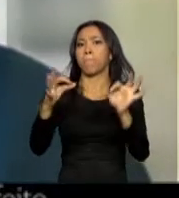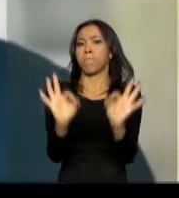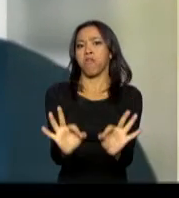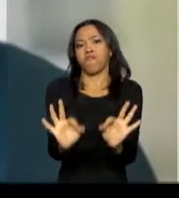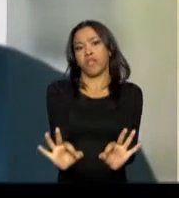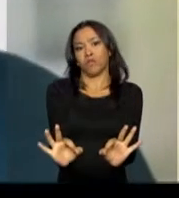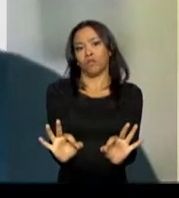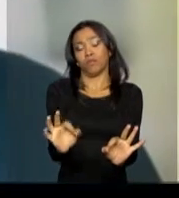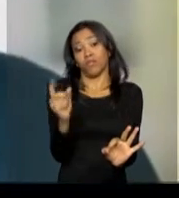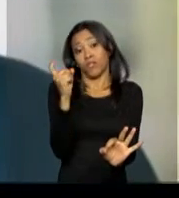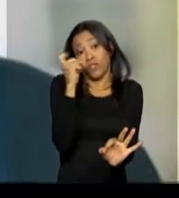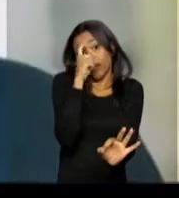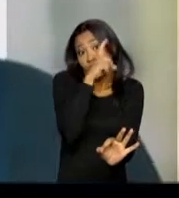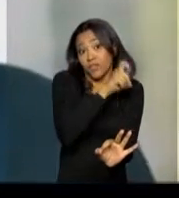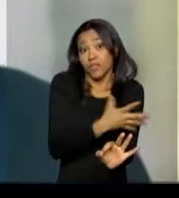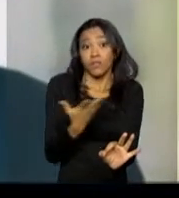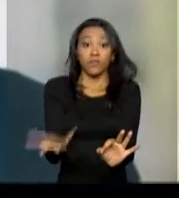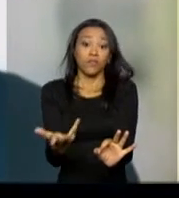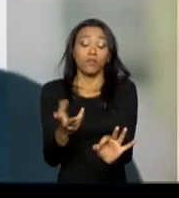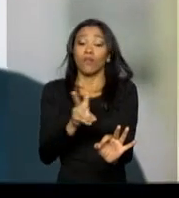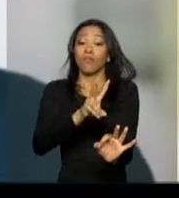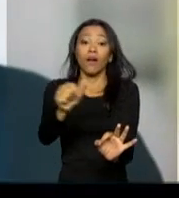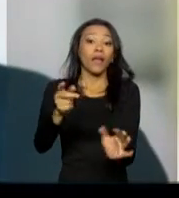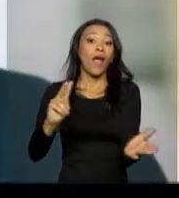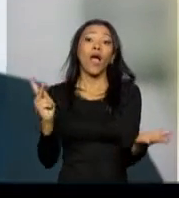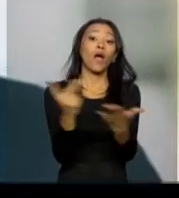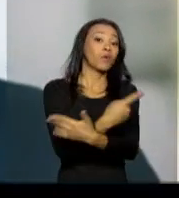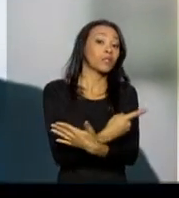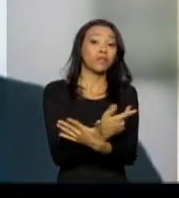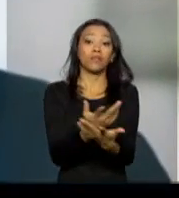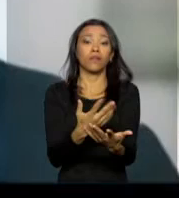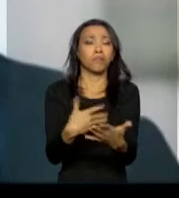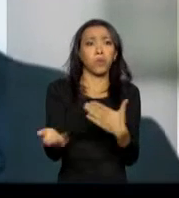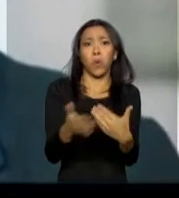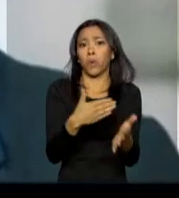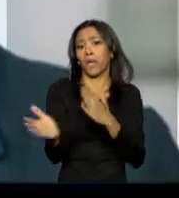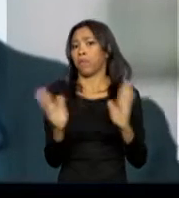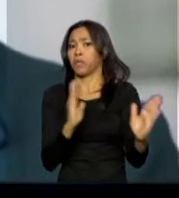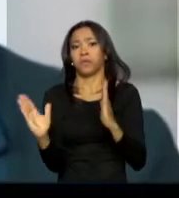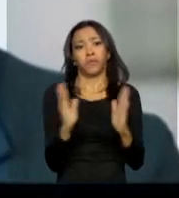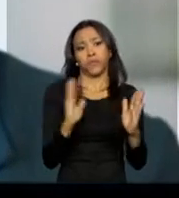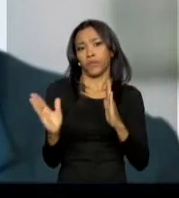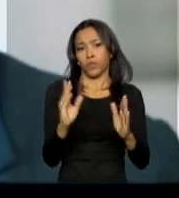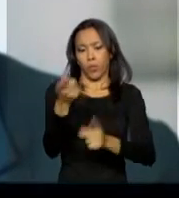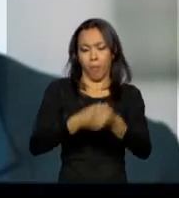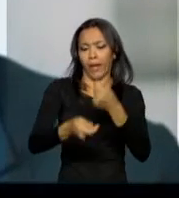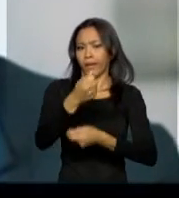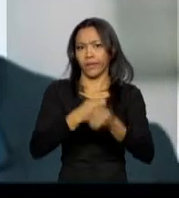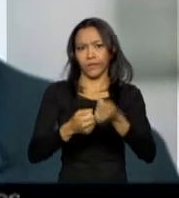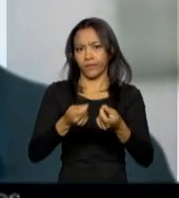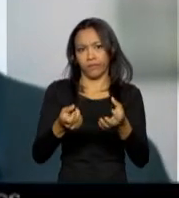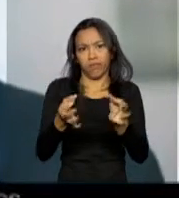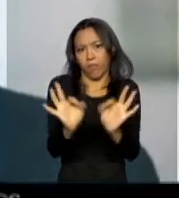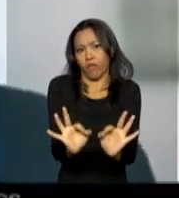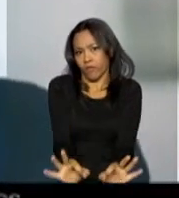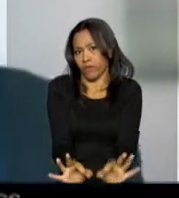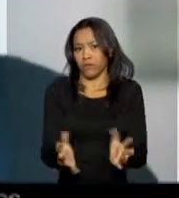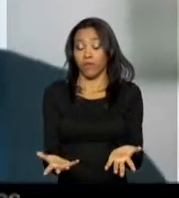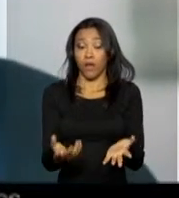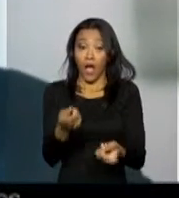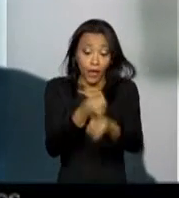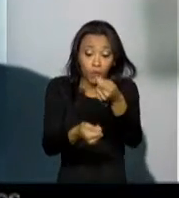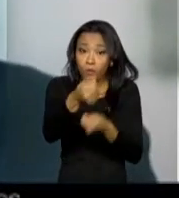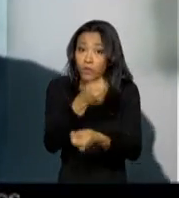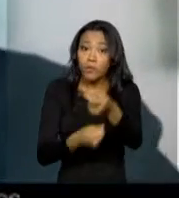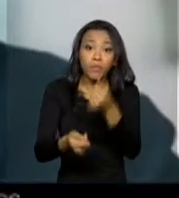perfeito, dificilmente vai existir em qualquer época um país com economia perfeita. A economia